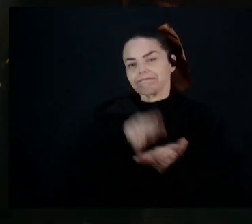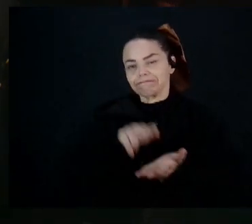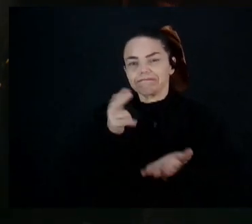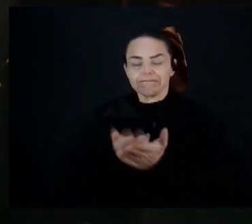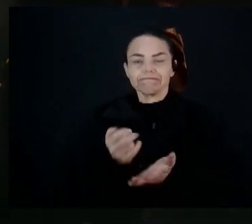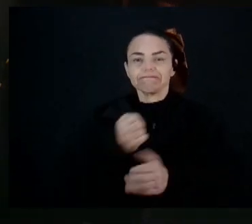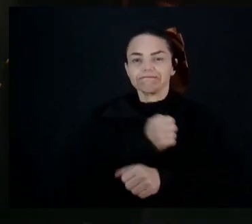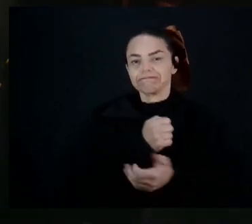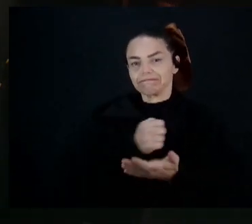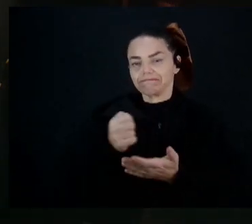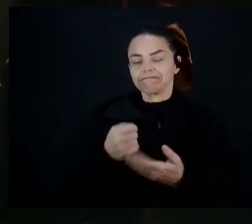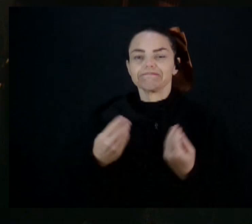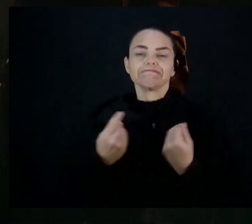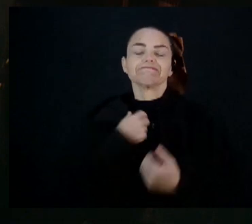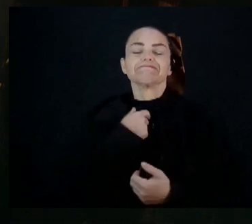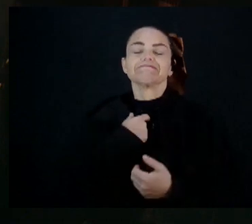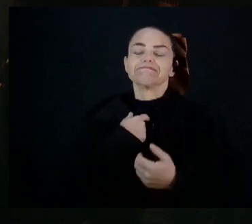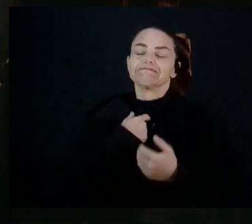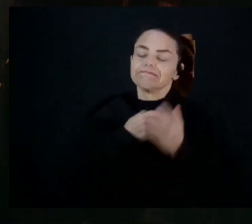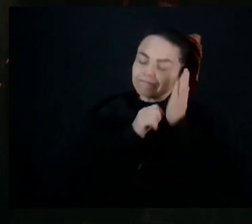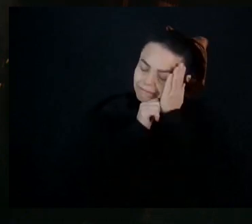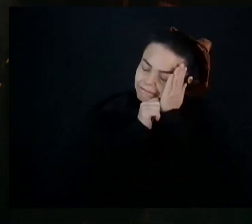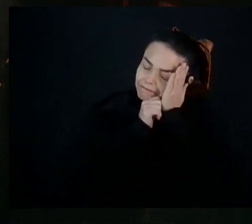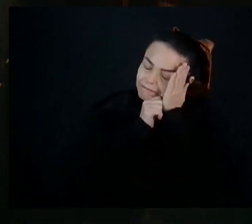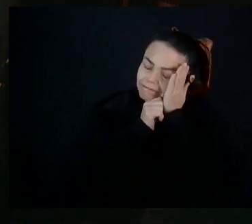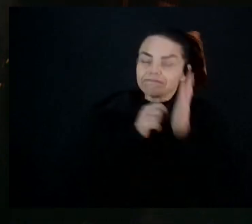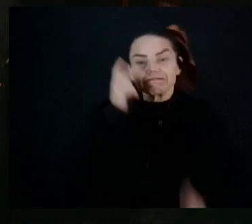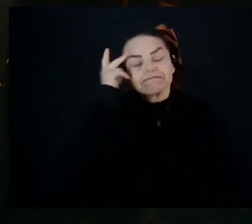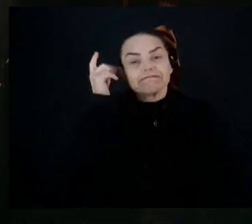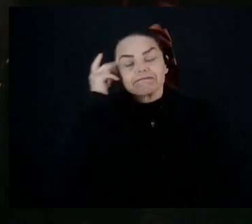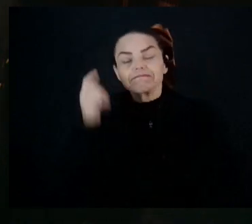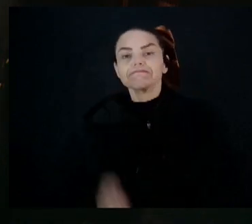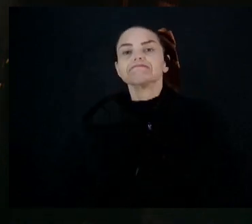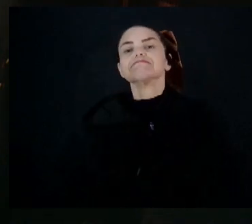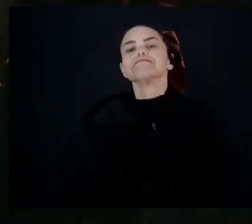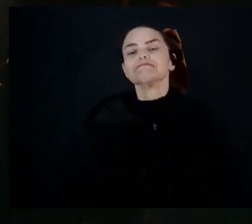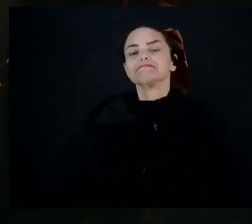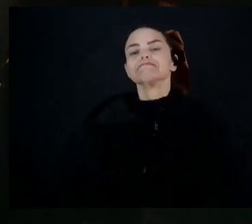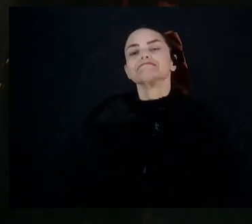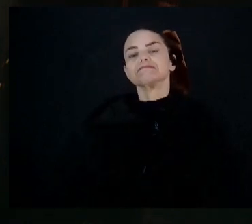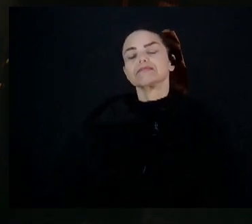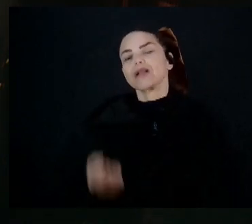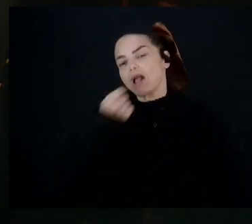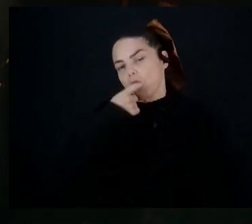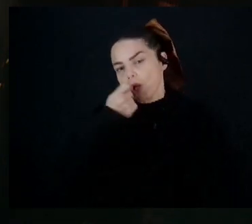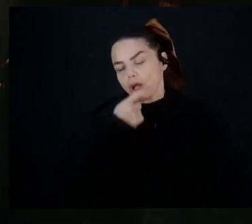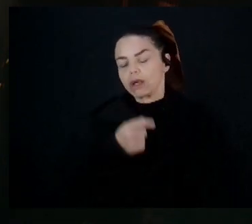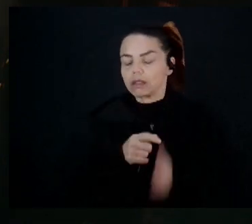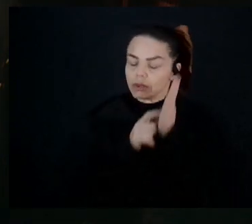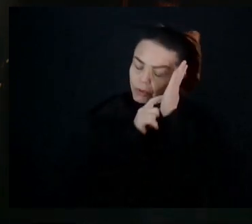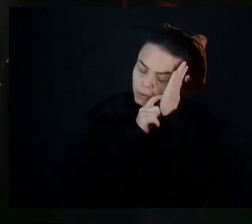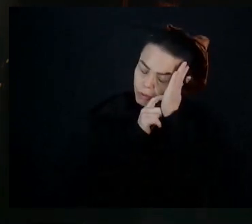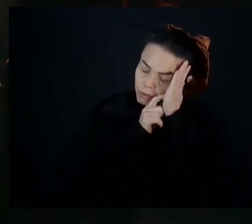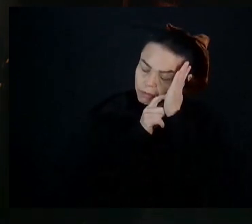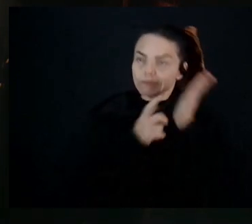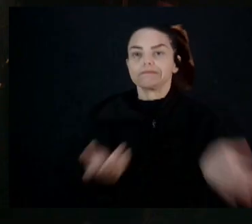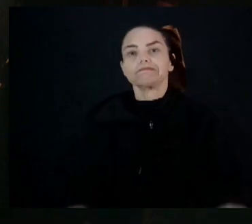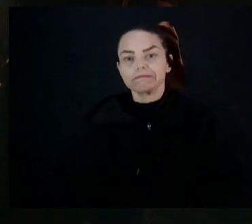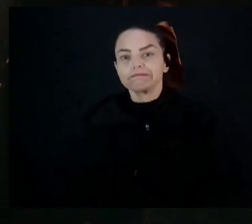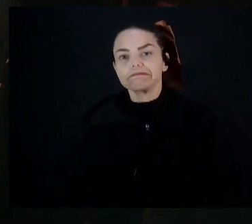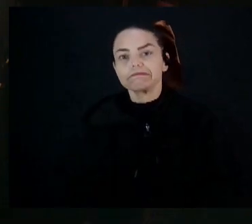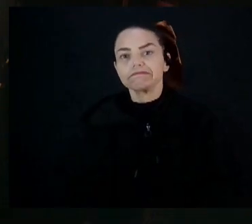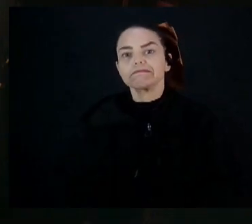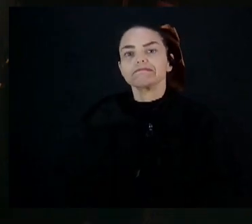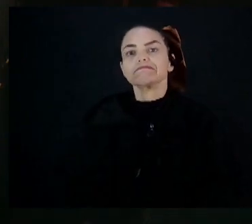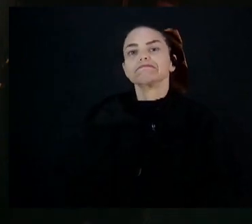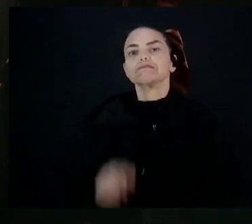aquela sensação de soninho gostosa, natural. E aí a pessoa acaba tomando um medicamento para dormir. E aí a pessoa dorme